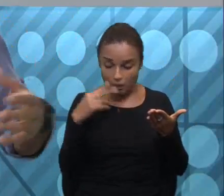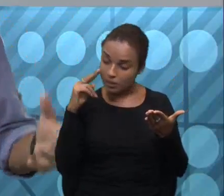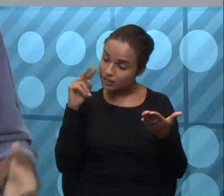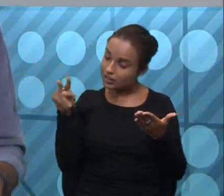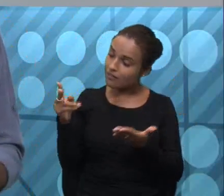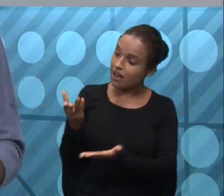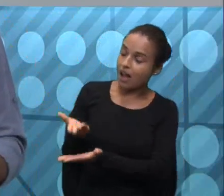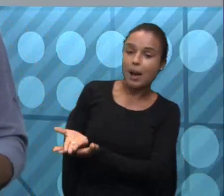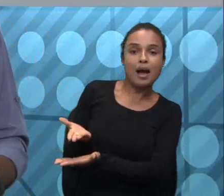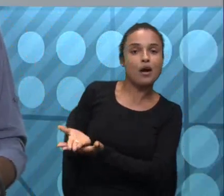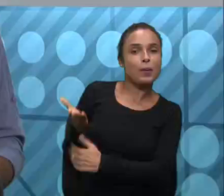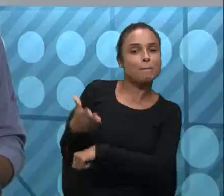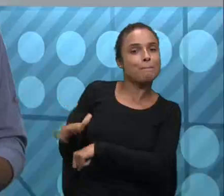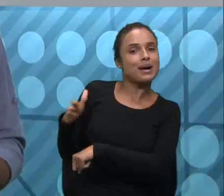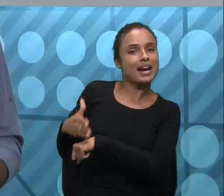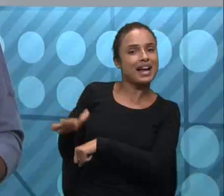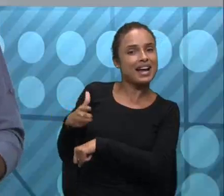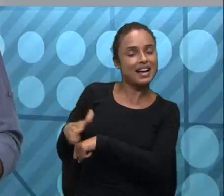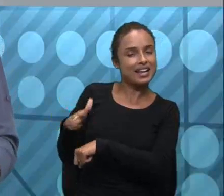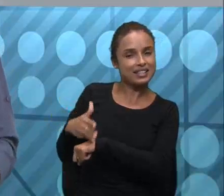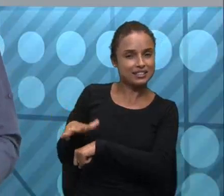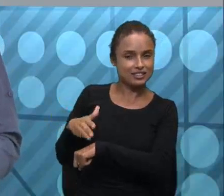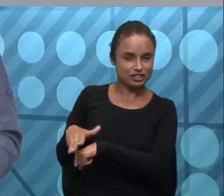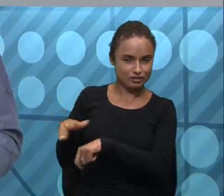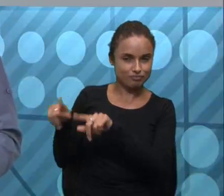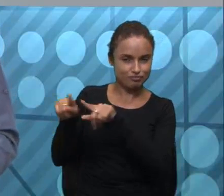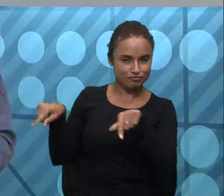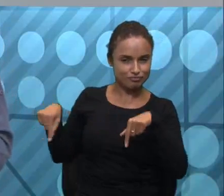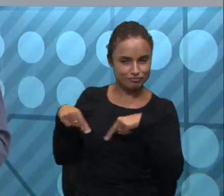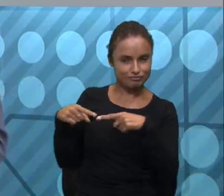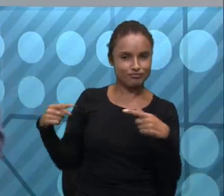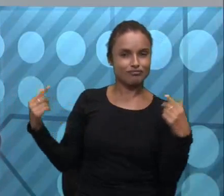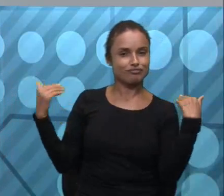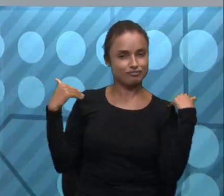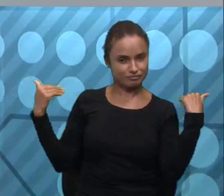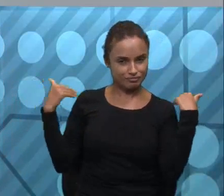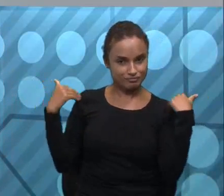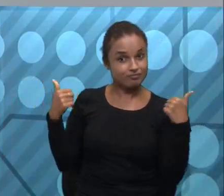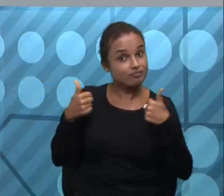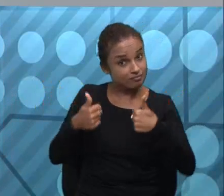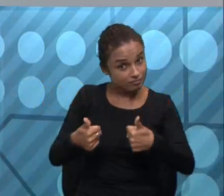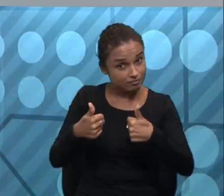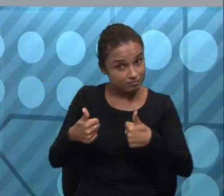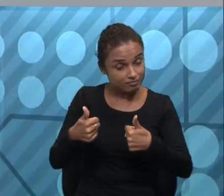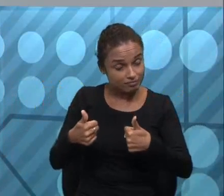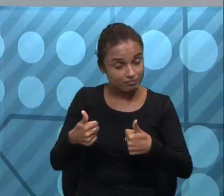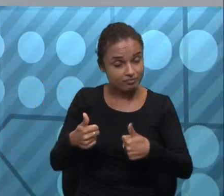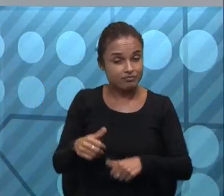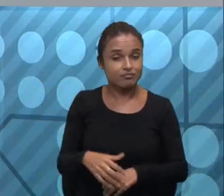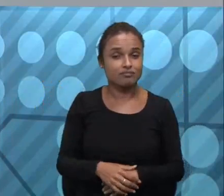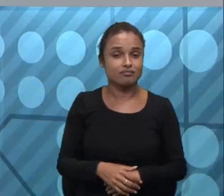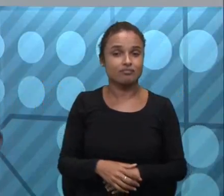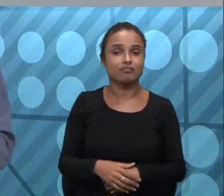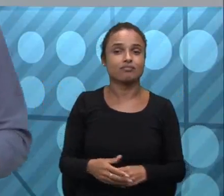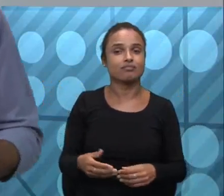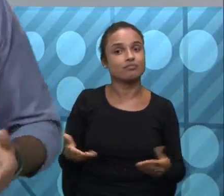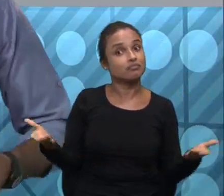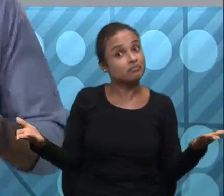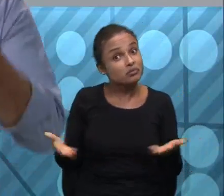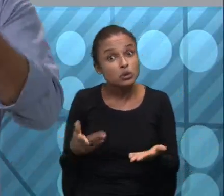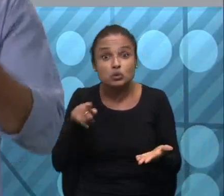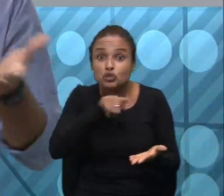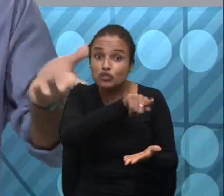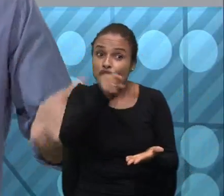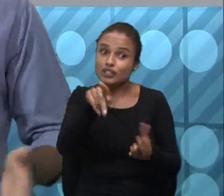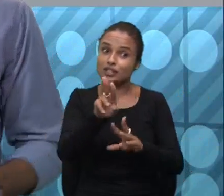isso. E aí eu trago exemplos para que você possa aplicar, tá? Vocês aplicaram nessa atividade de interação. Eu